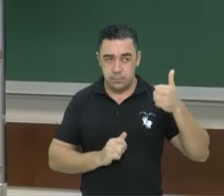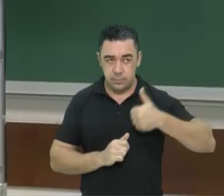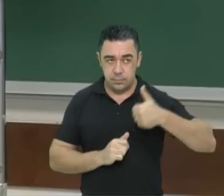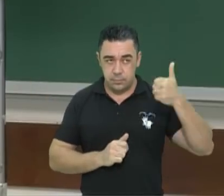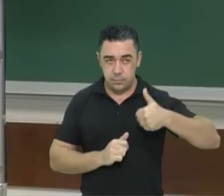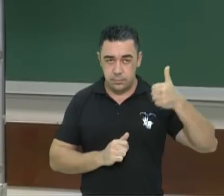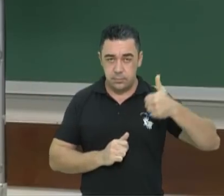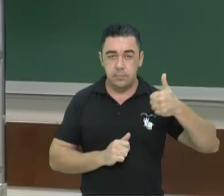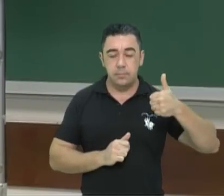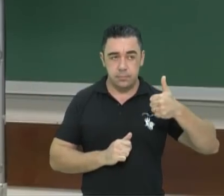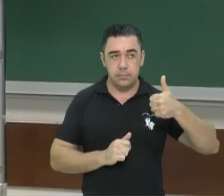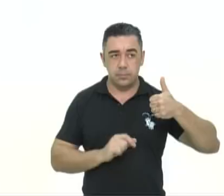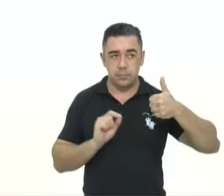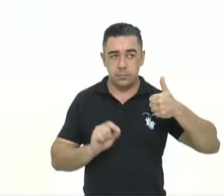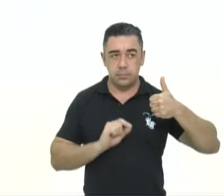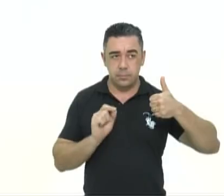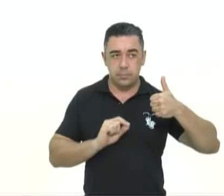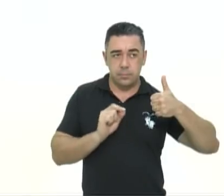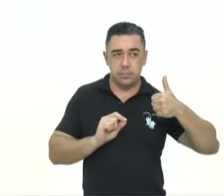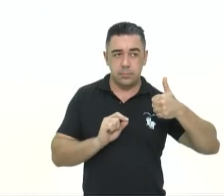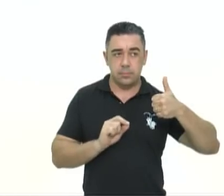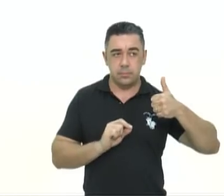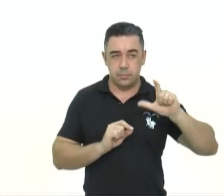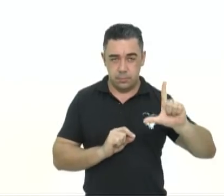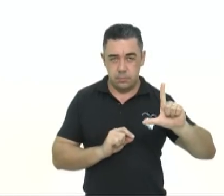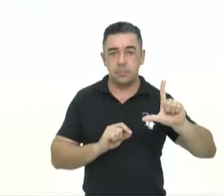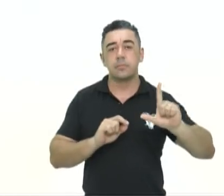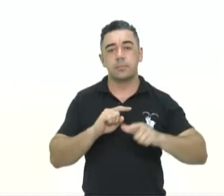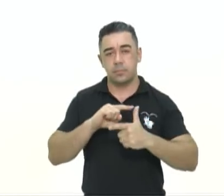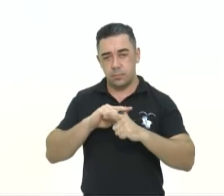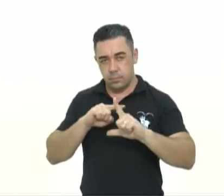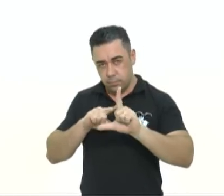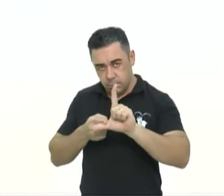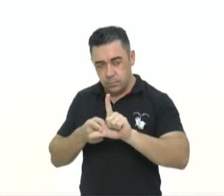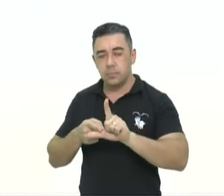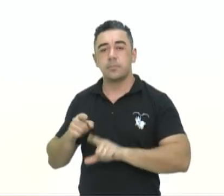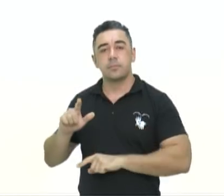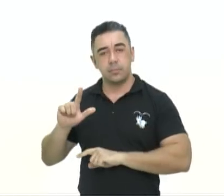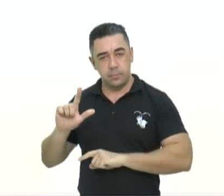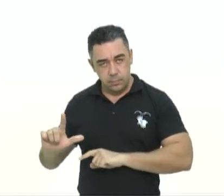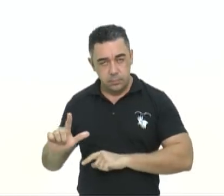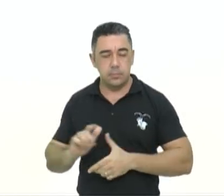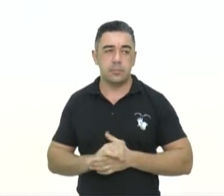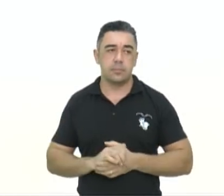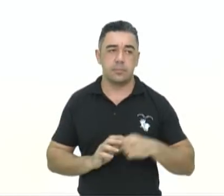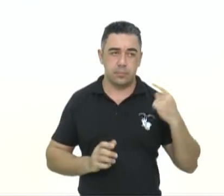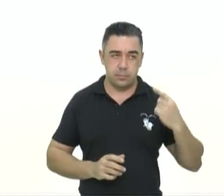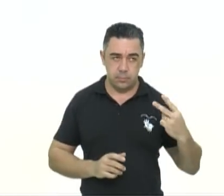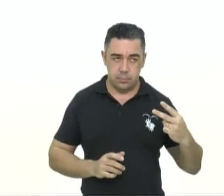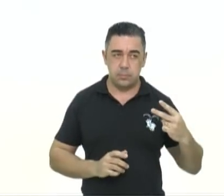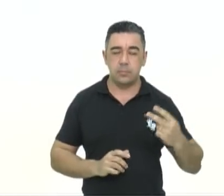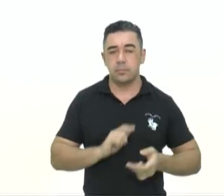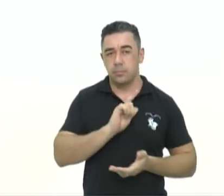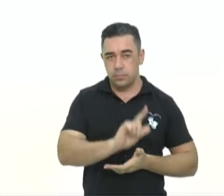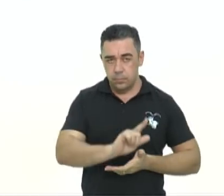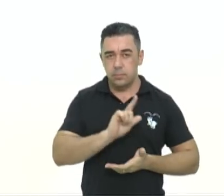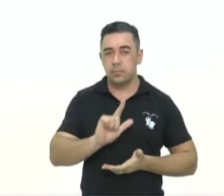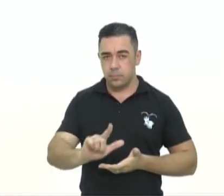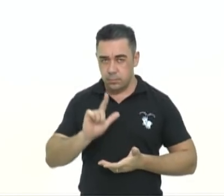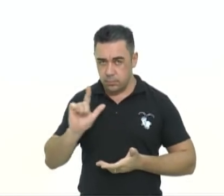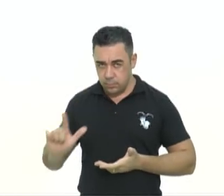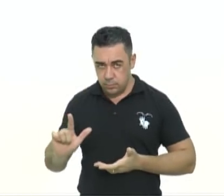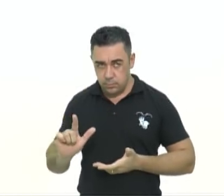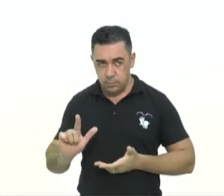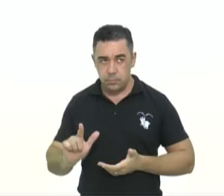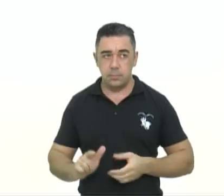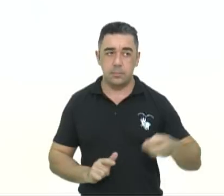primeiro caso, nós tínhamos lado, ângulo, lado. No segundo caso, nós tínhamos